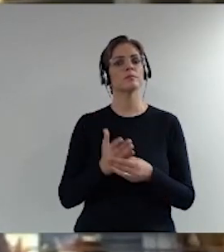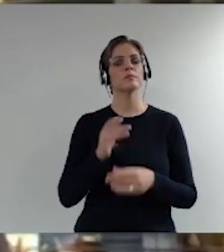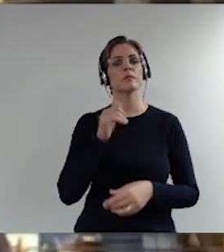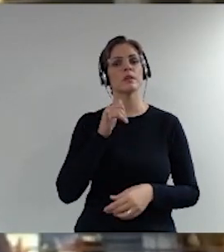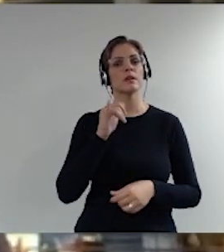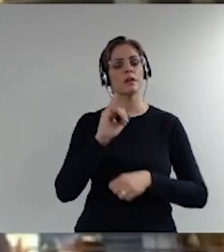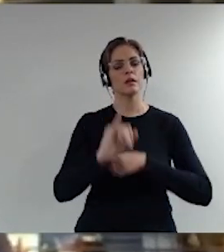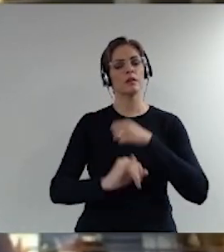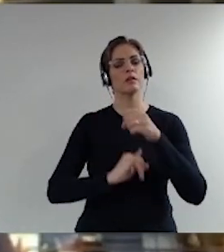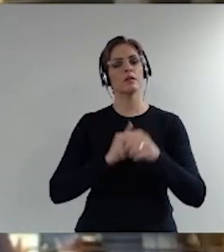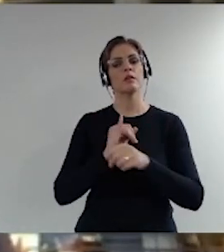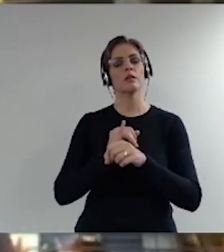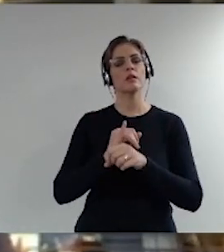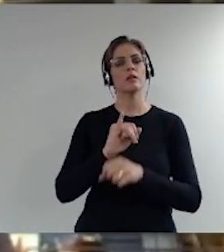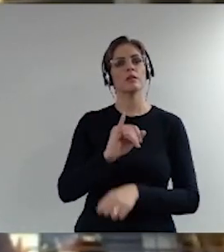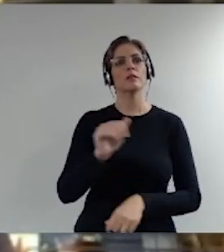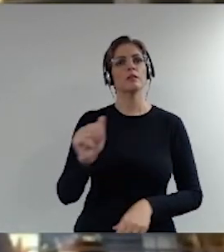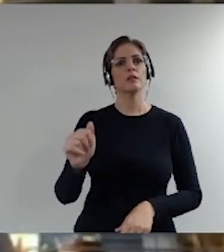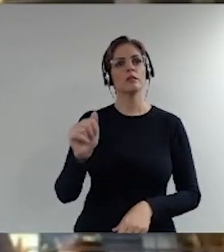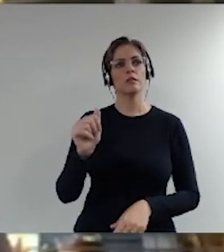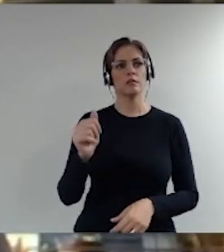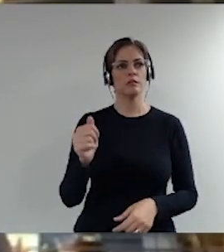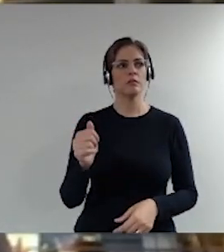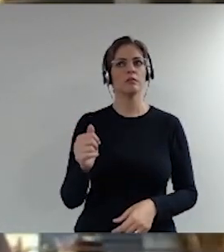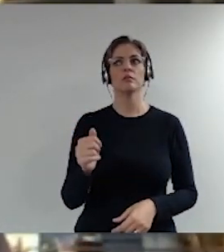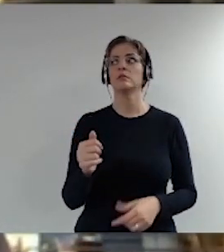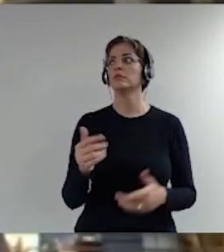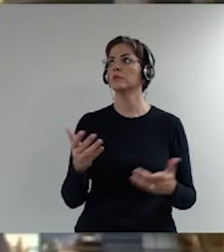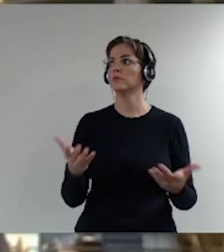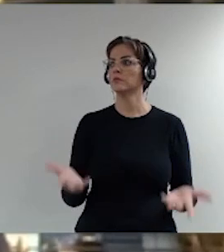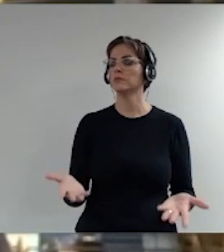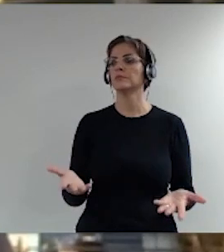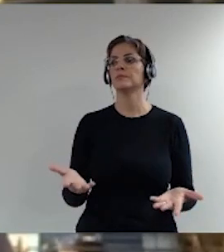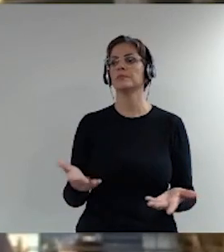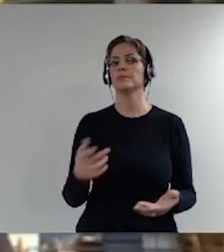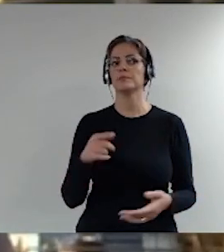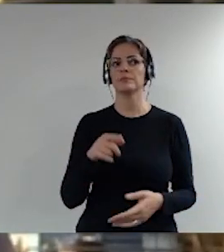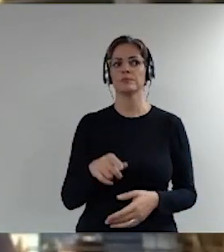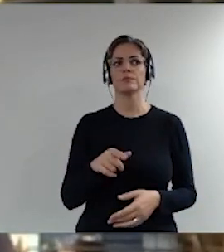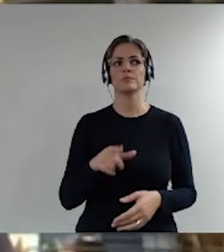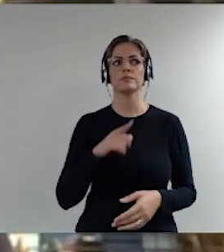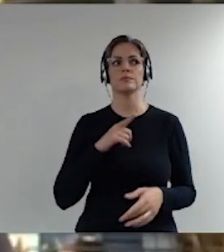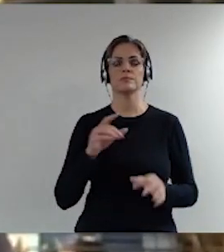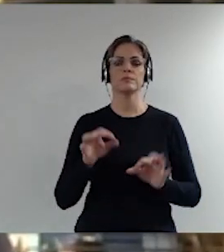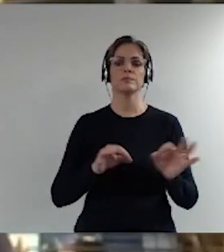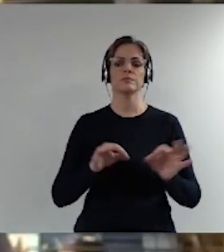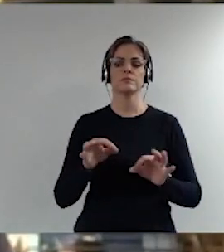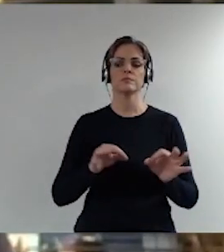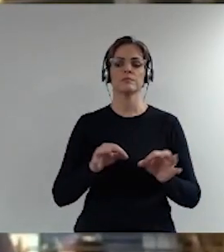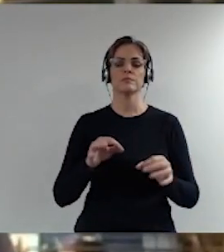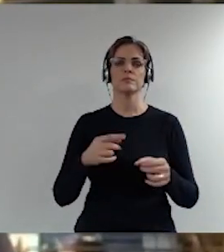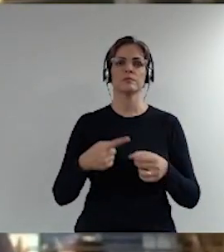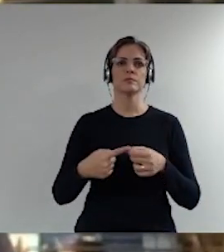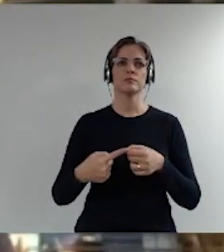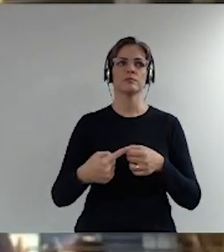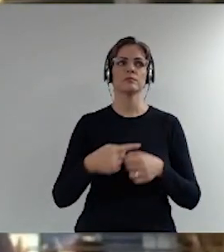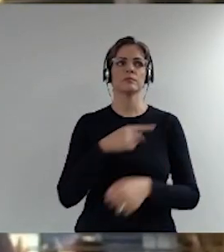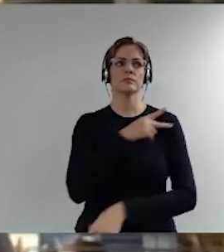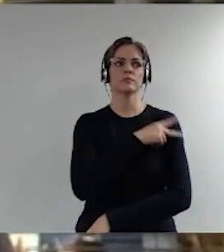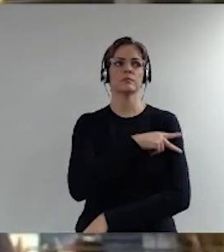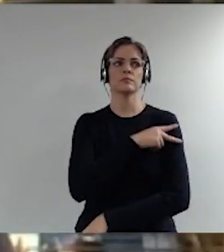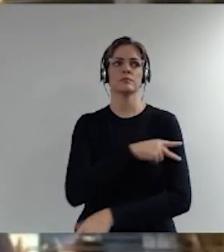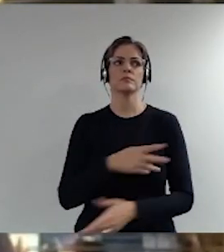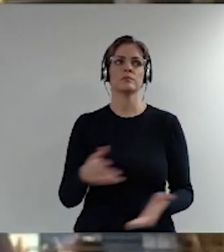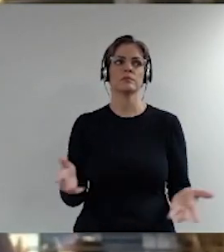artificial. É certo que aquele colega audiencista, Andréia, que está no interior do Piauí,